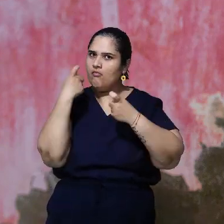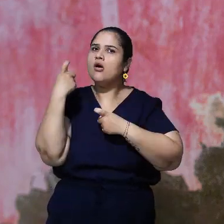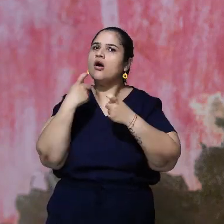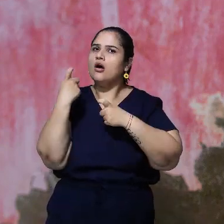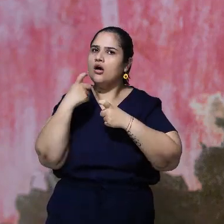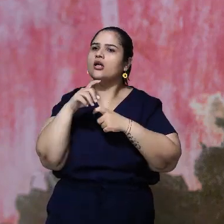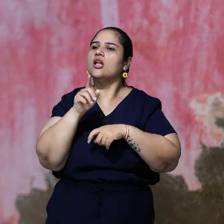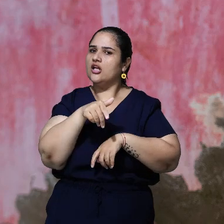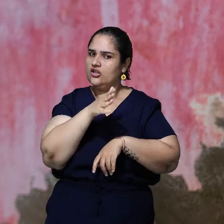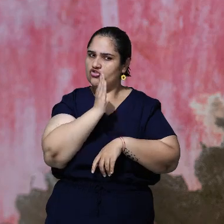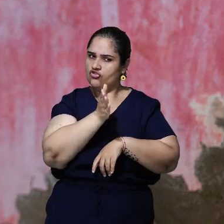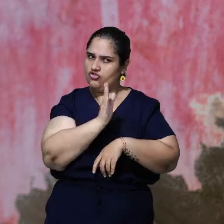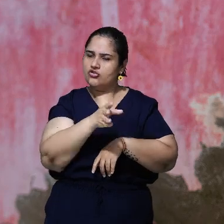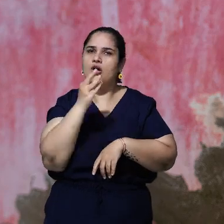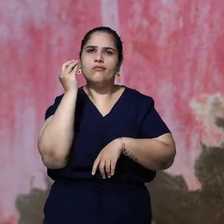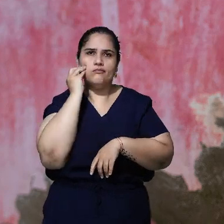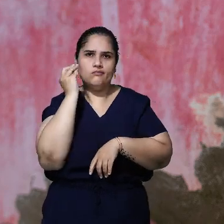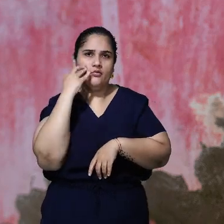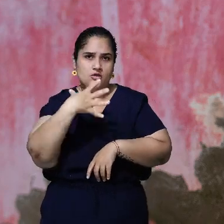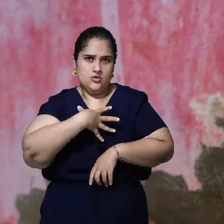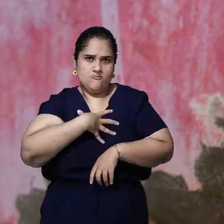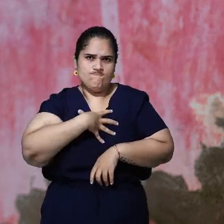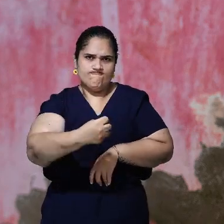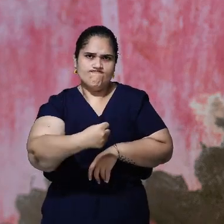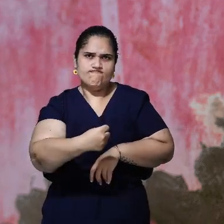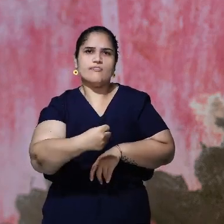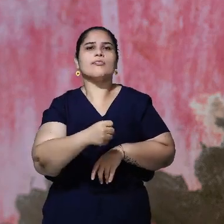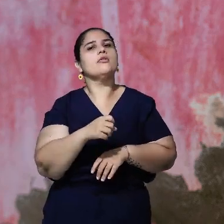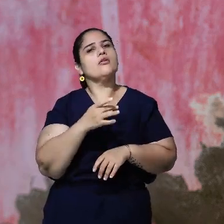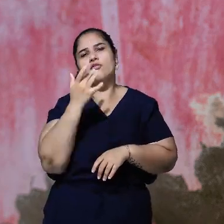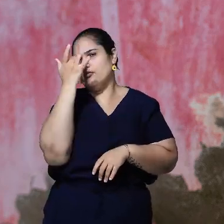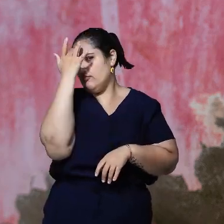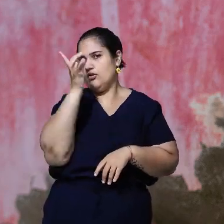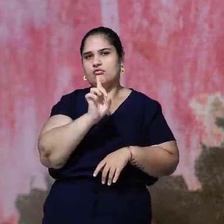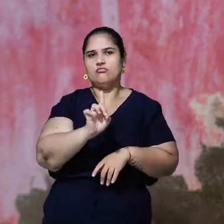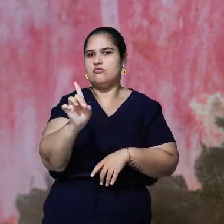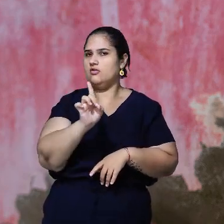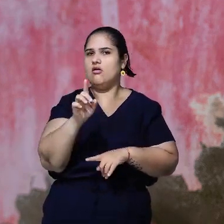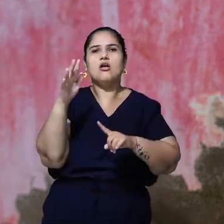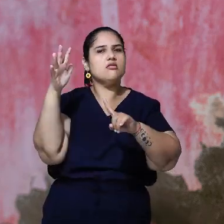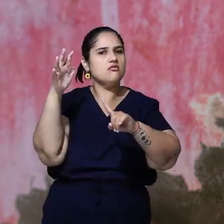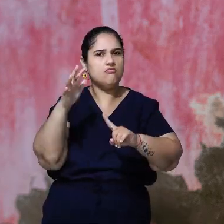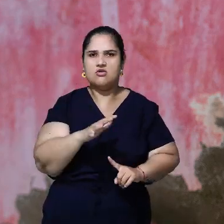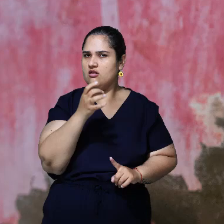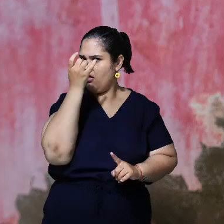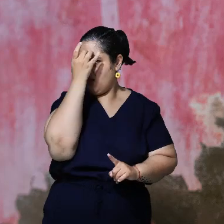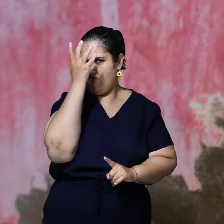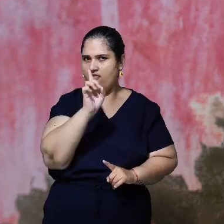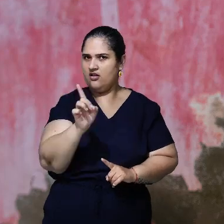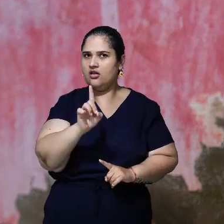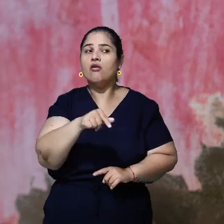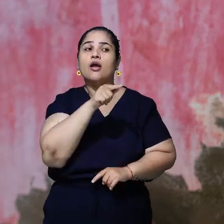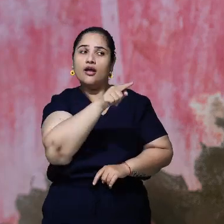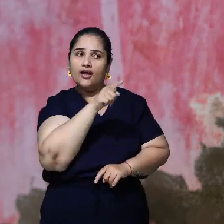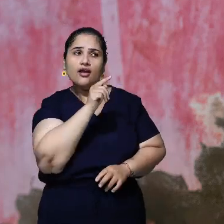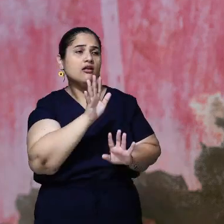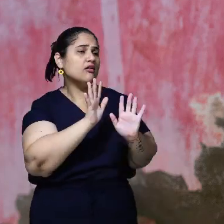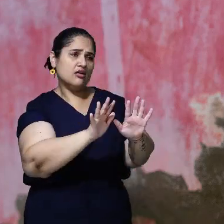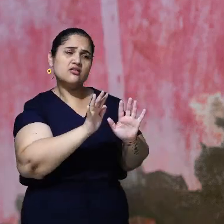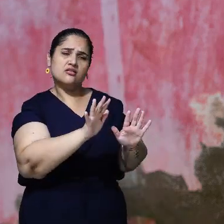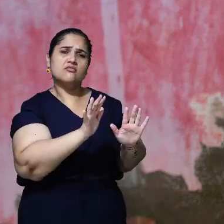a depressão. Não foi fácil nenhuma das vezes. E ela é assim, no mundinho dela,